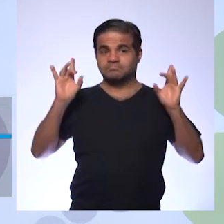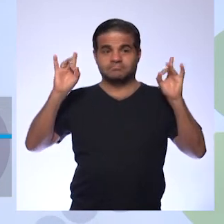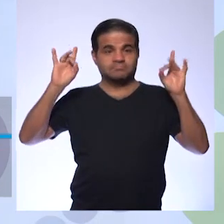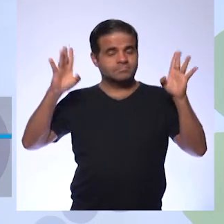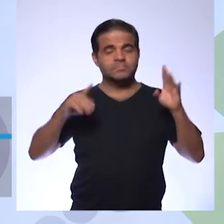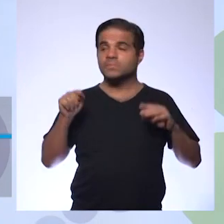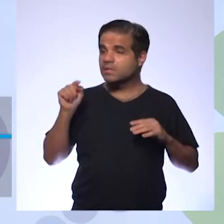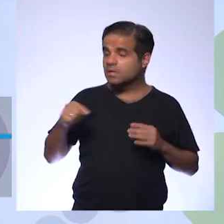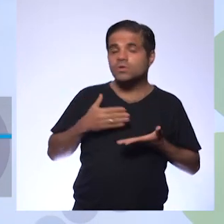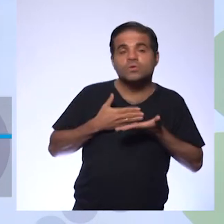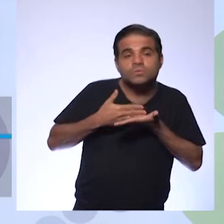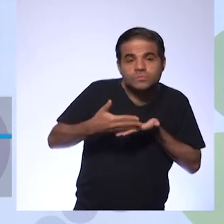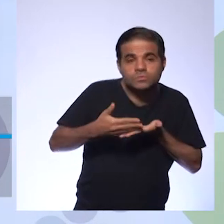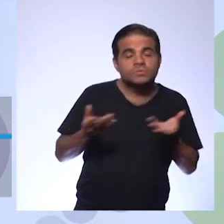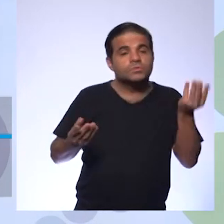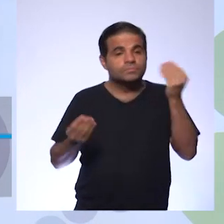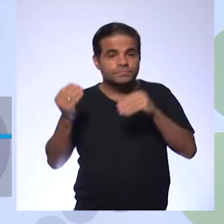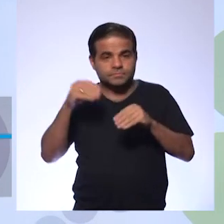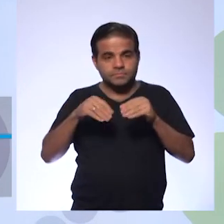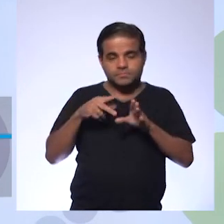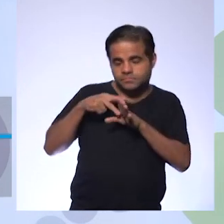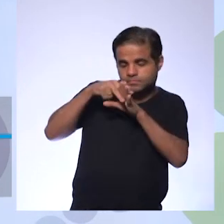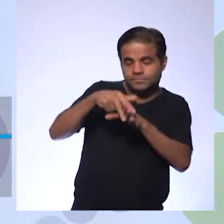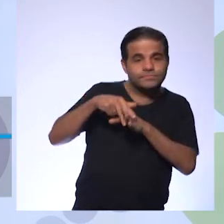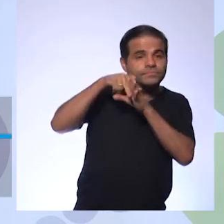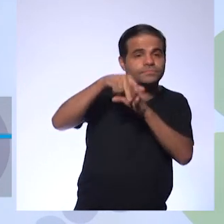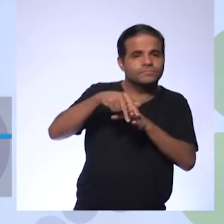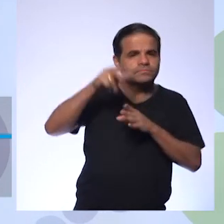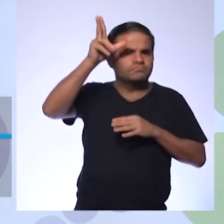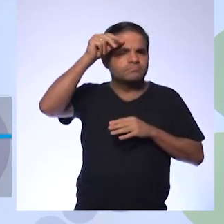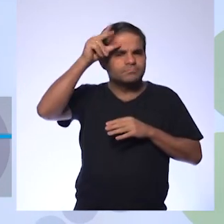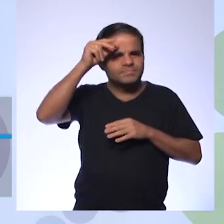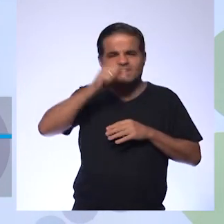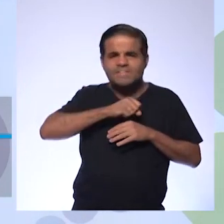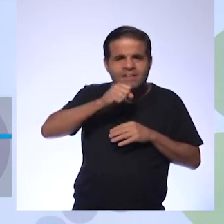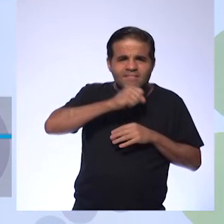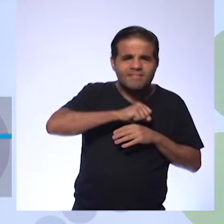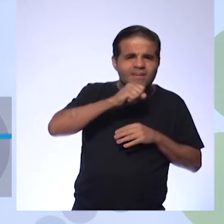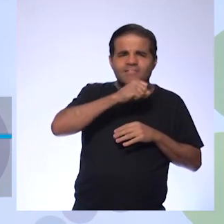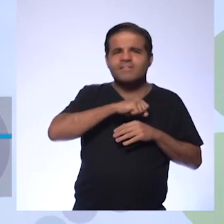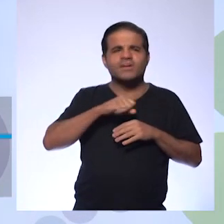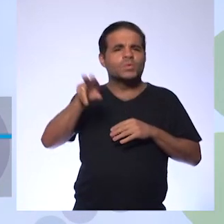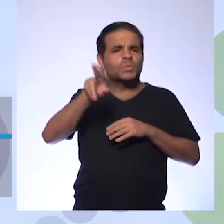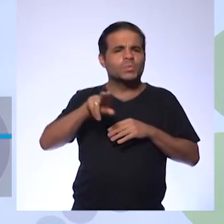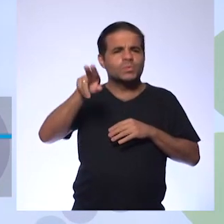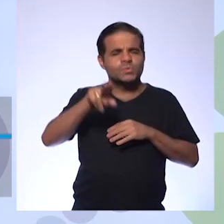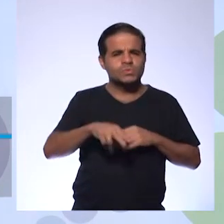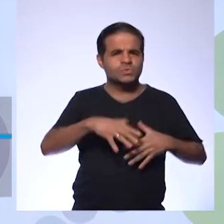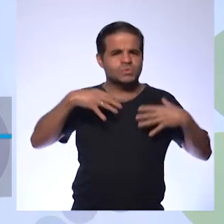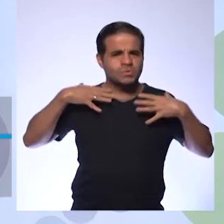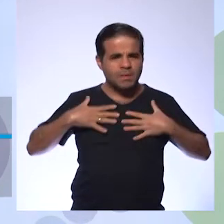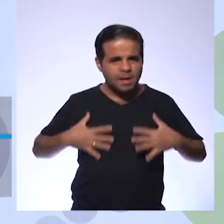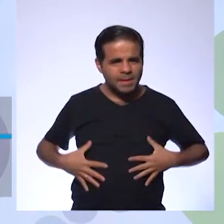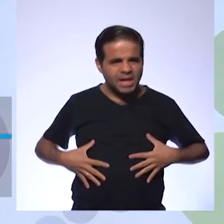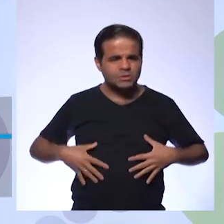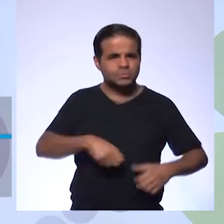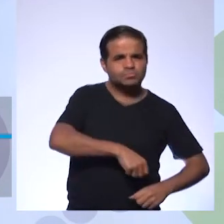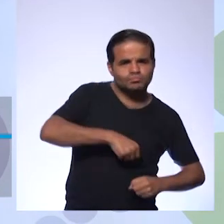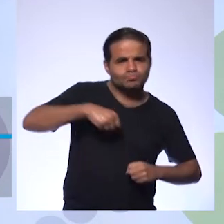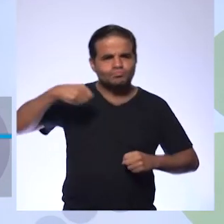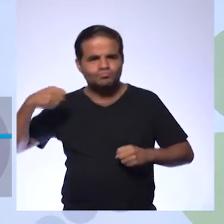E ele montou no seu cavalo, um cavalo todo velhinho, usou uma armadura velha que tinha lá e